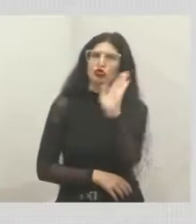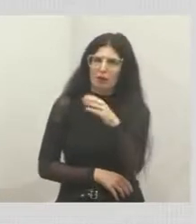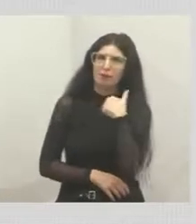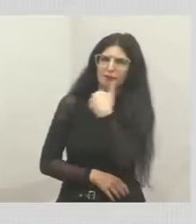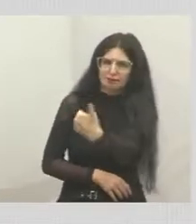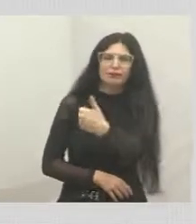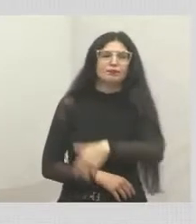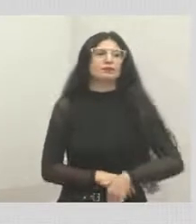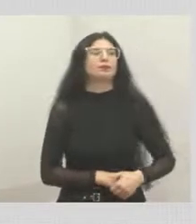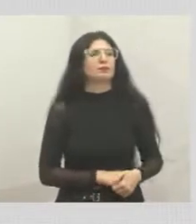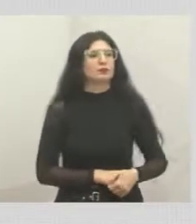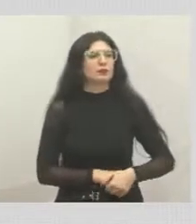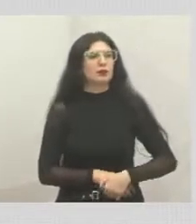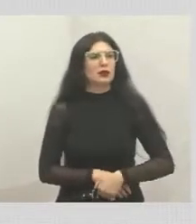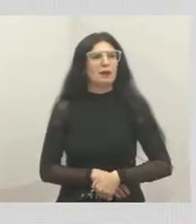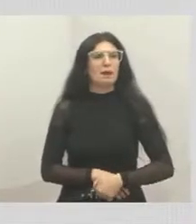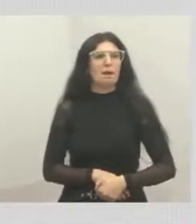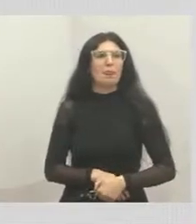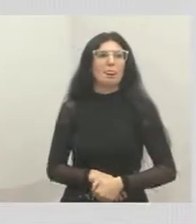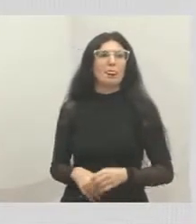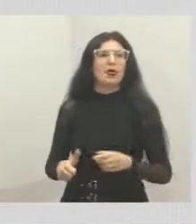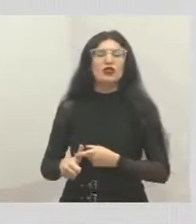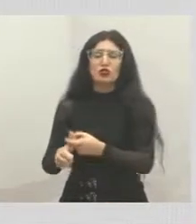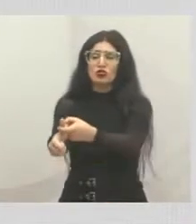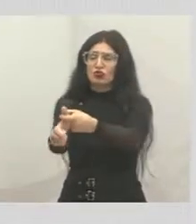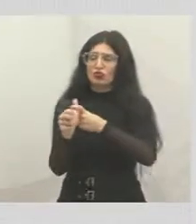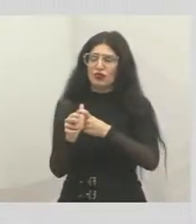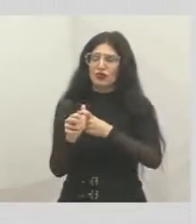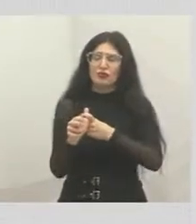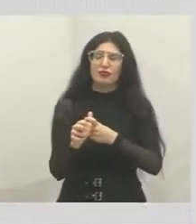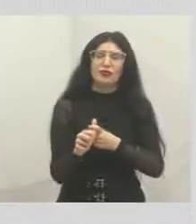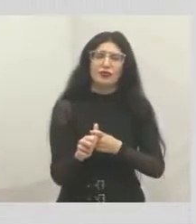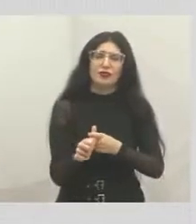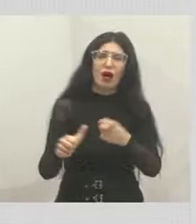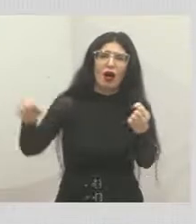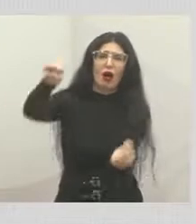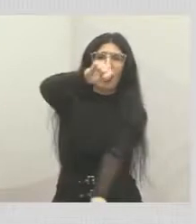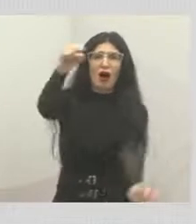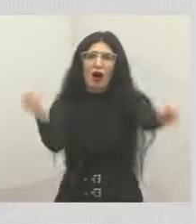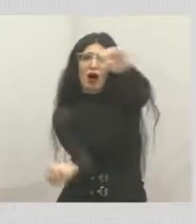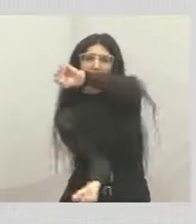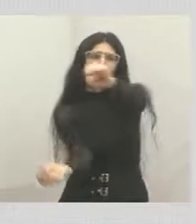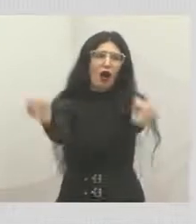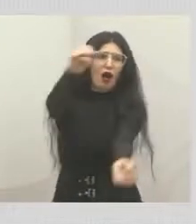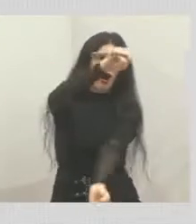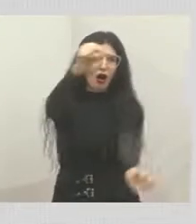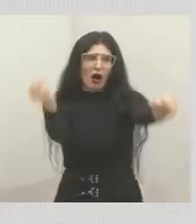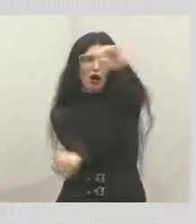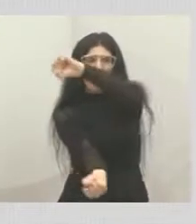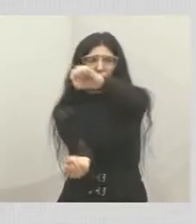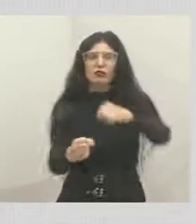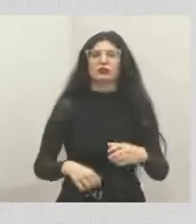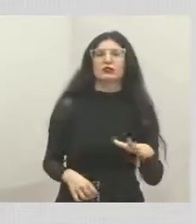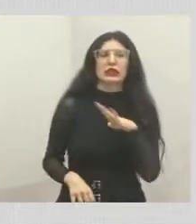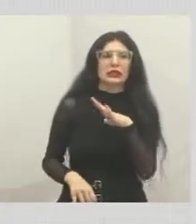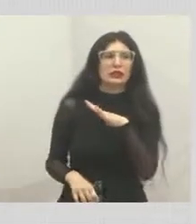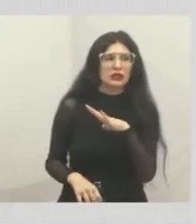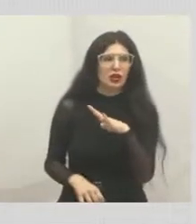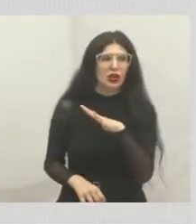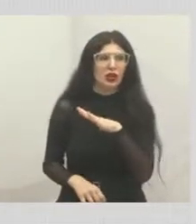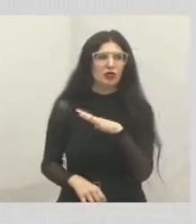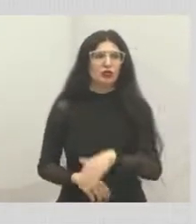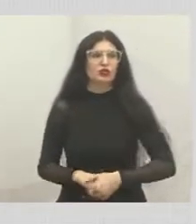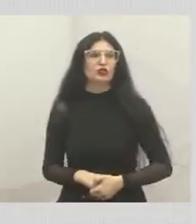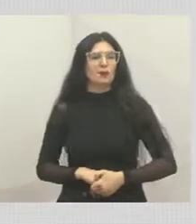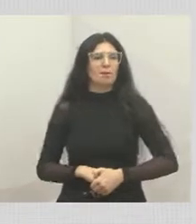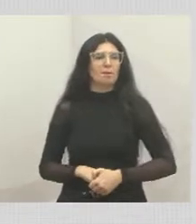59,33%. IPVA, Imposto sobre Veículos de Circulação no município, uma